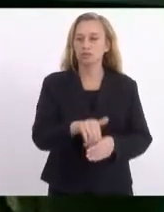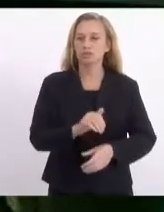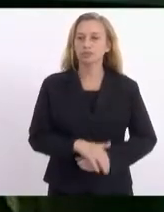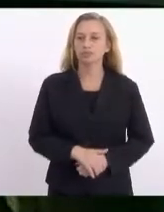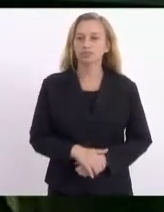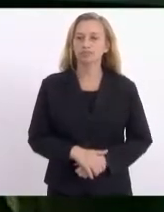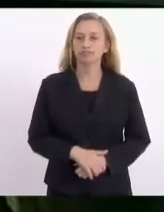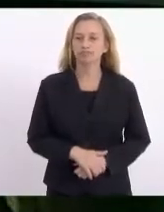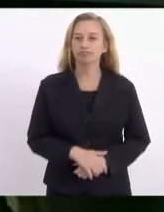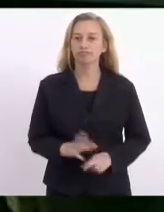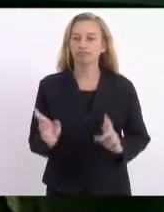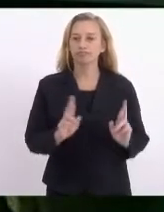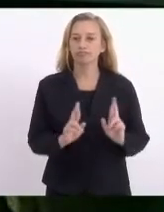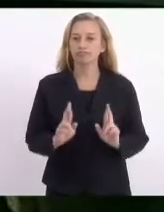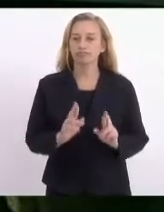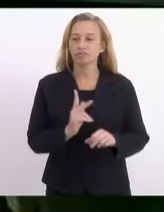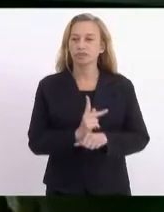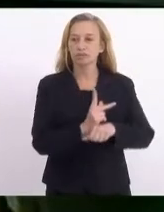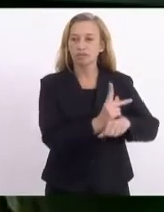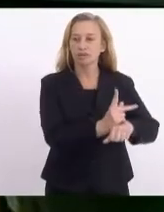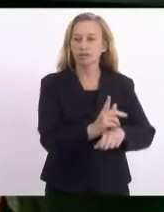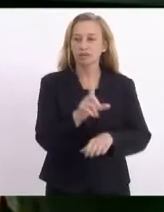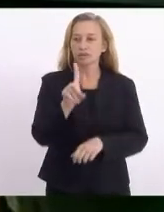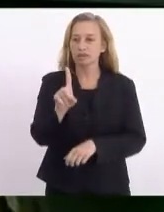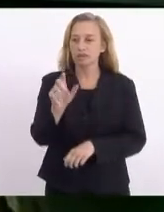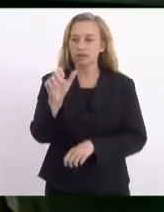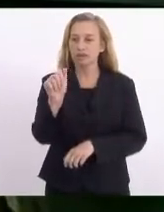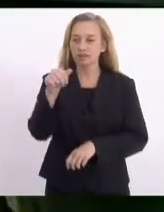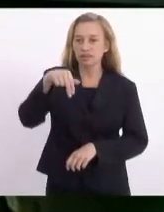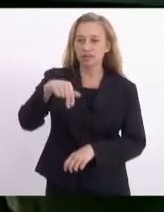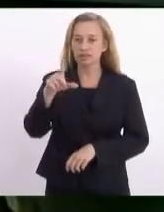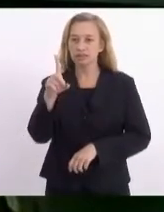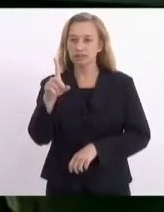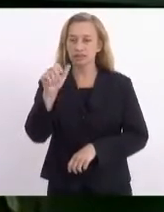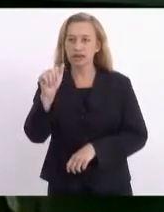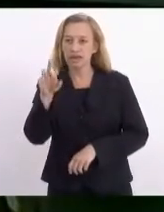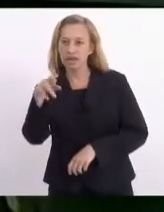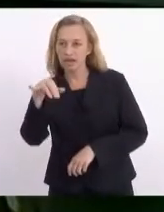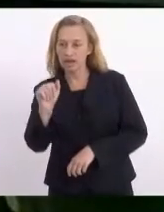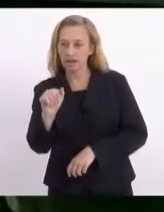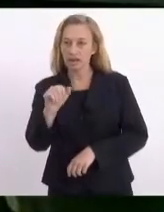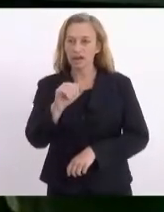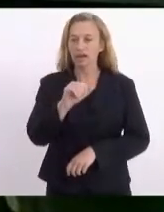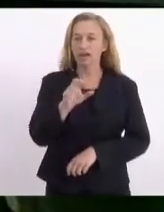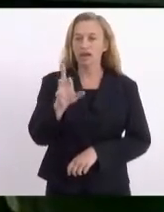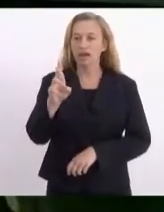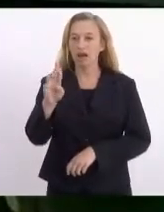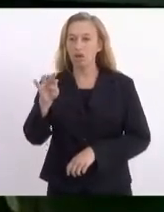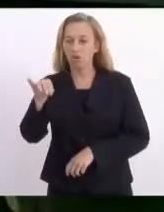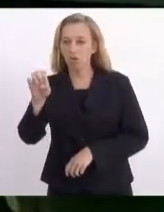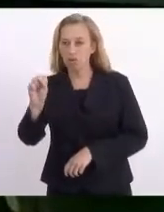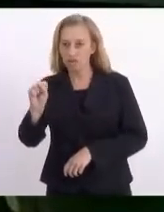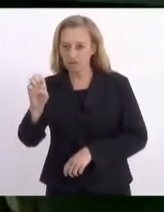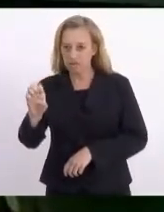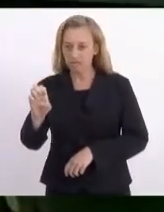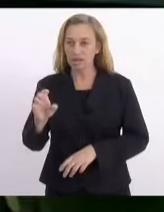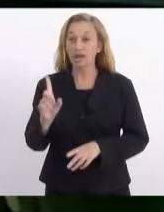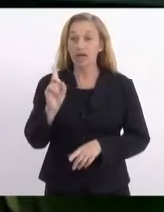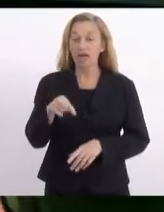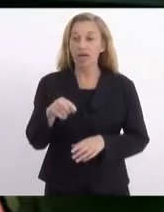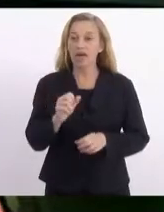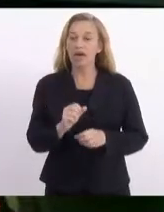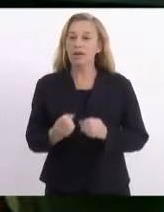com relação ao prêmio Dandara a Rose Maciel. Rose Maciel, senhora presidenta, é a